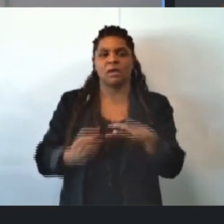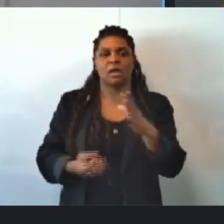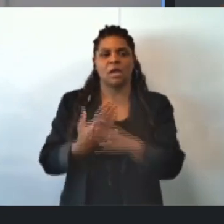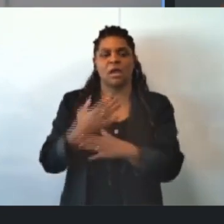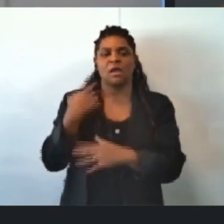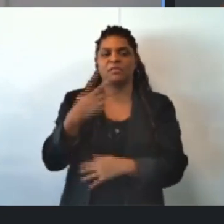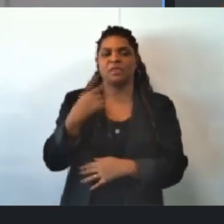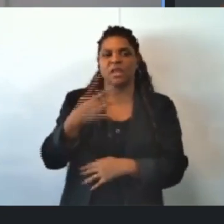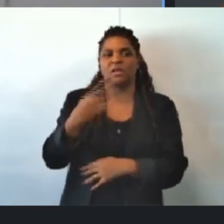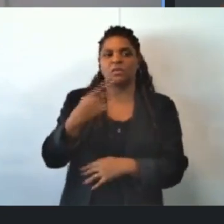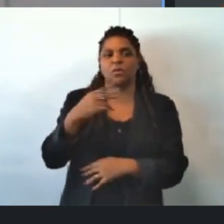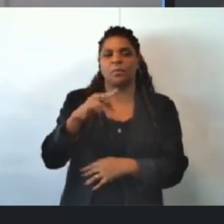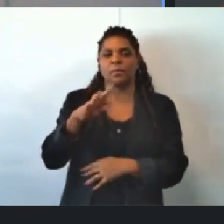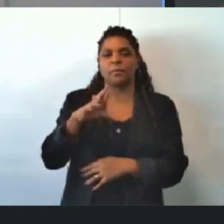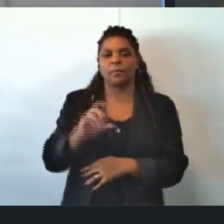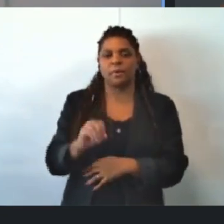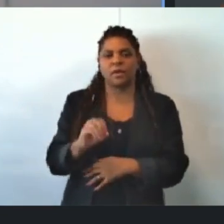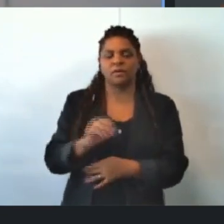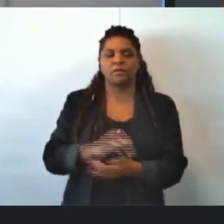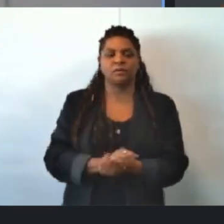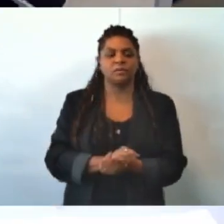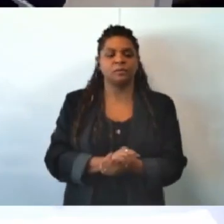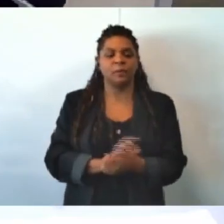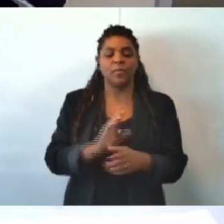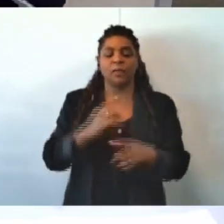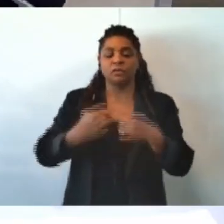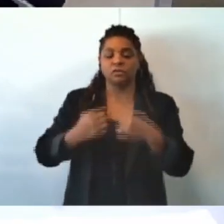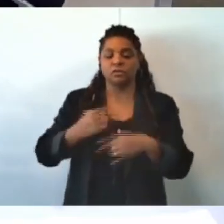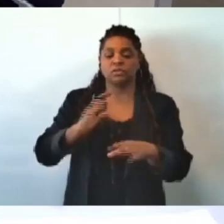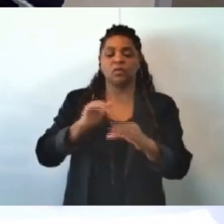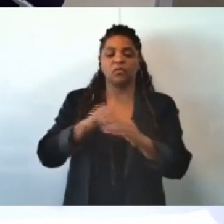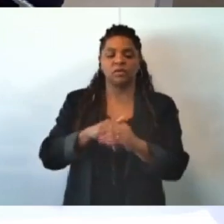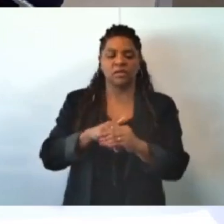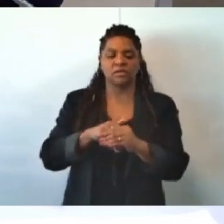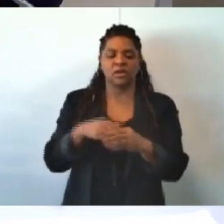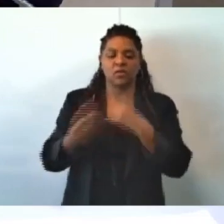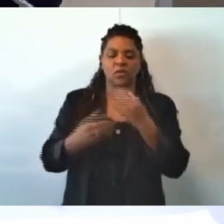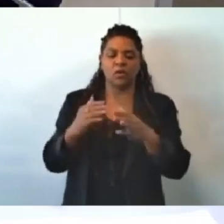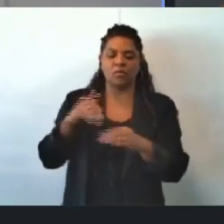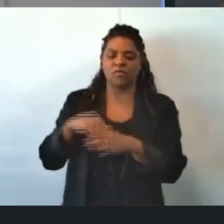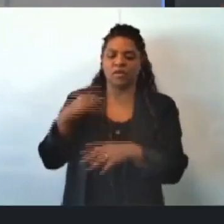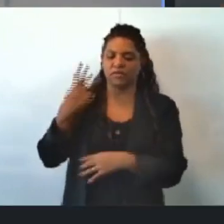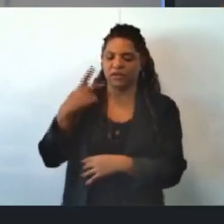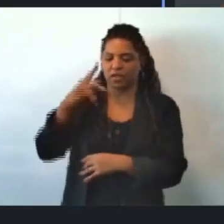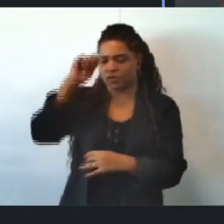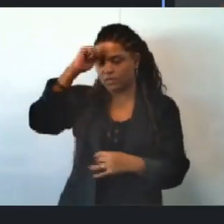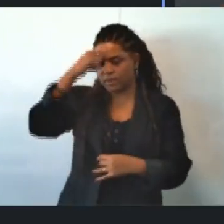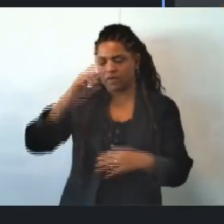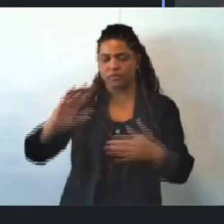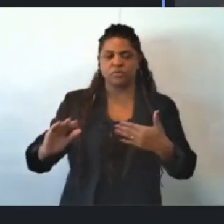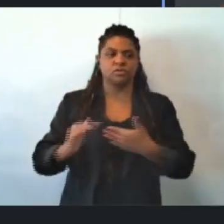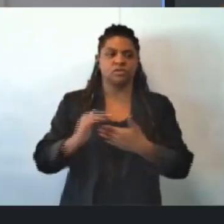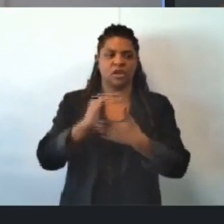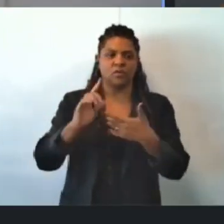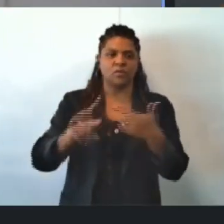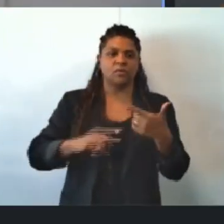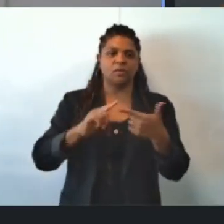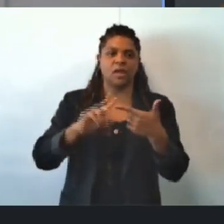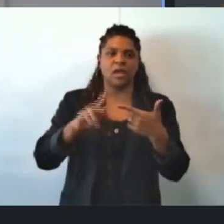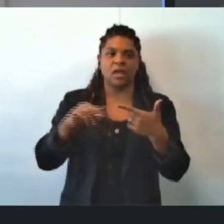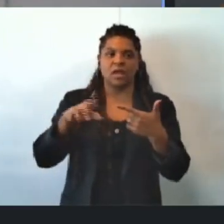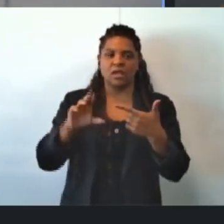discussão? Em votação, como voto, vereador Preto. De acordo. Henrique Braga. De acordo. Yutinho